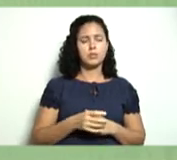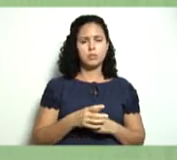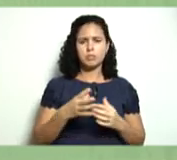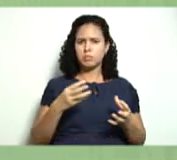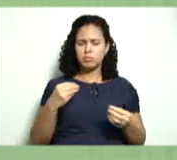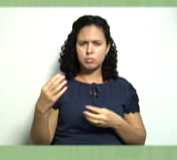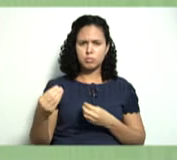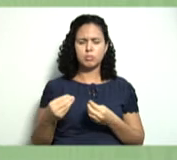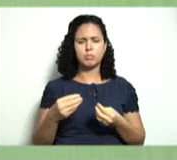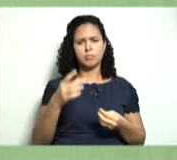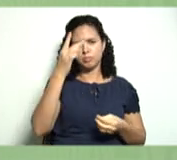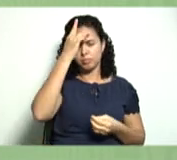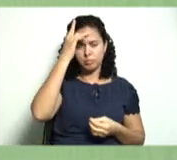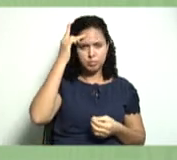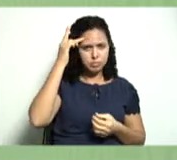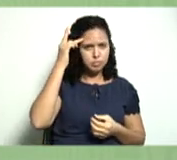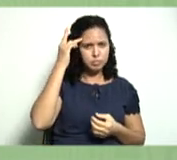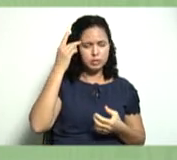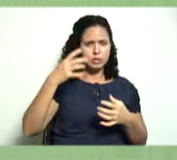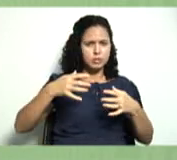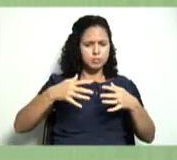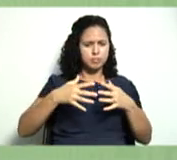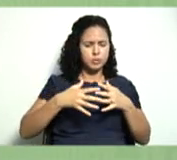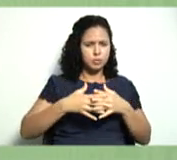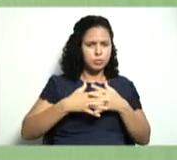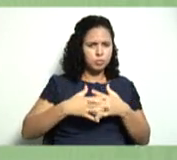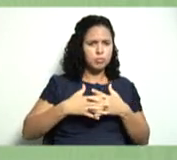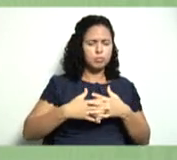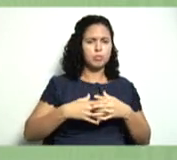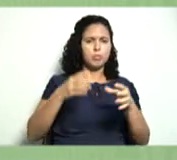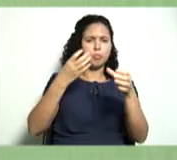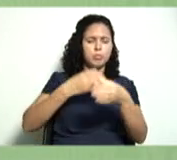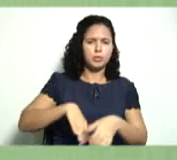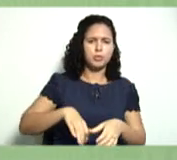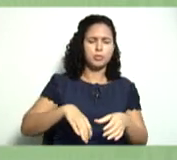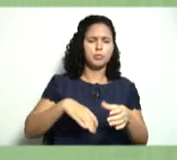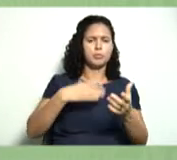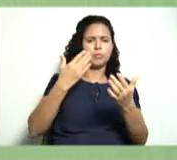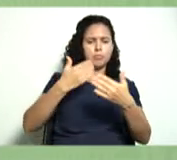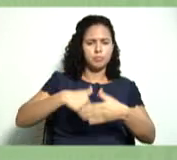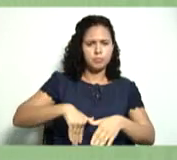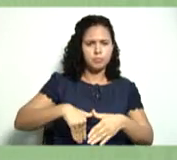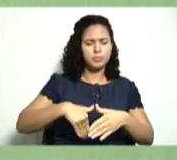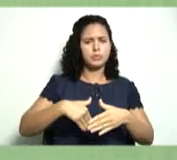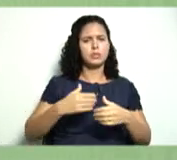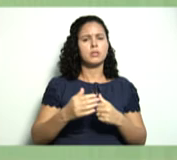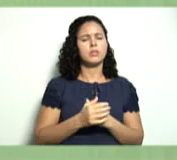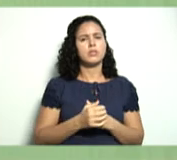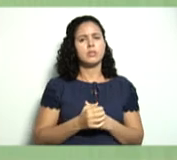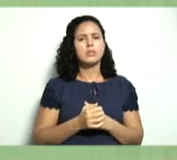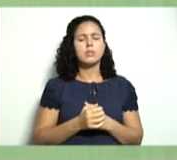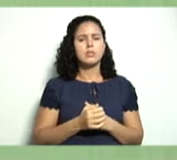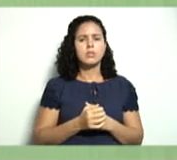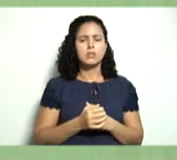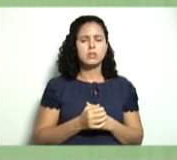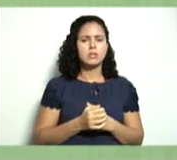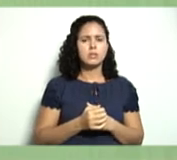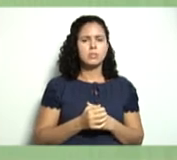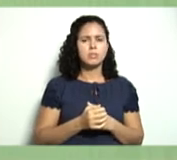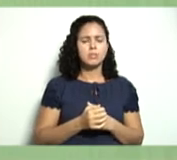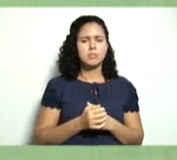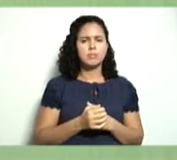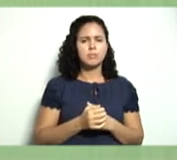ainda caem concurso em provas que é o que a tecla de atalho utilizada para fazer